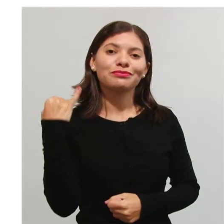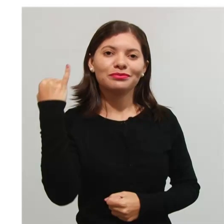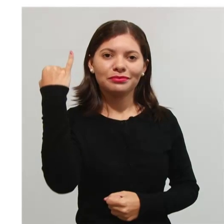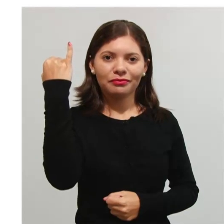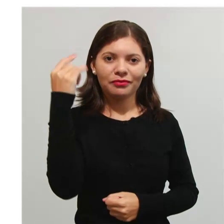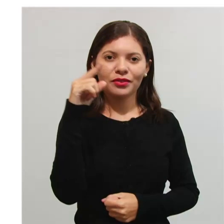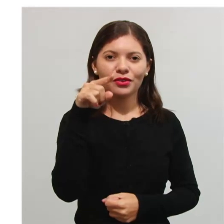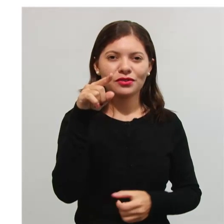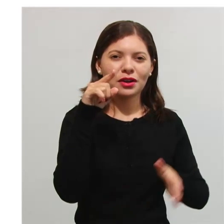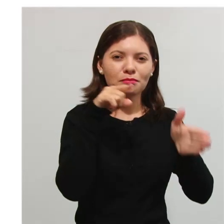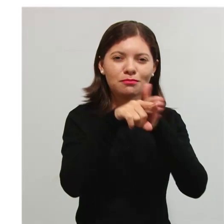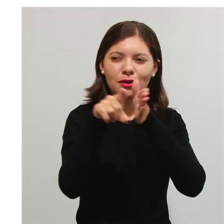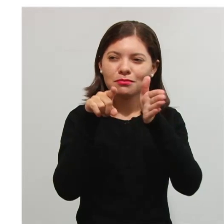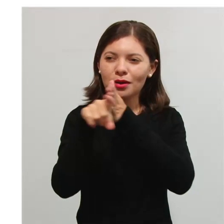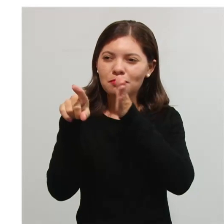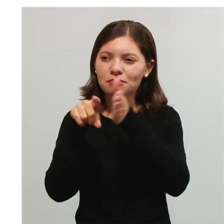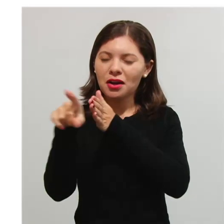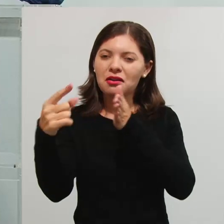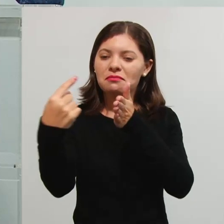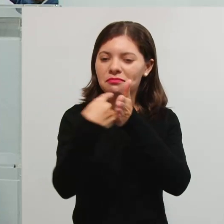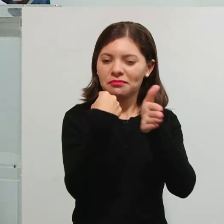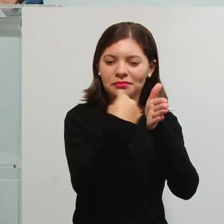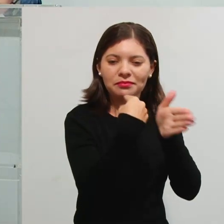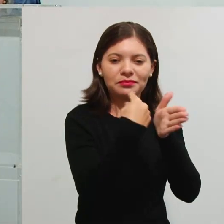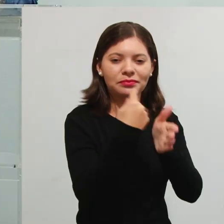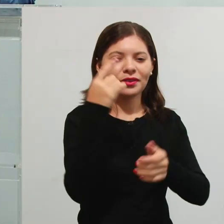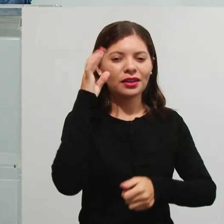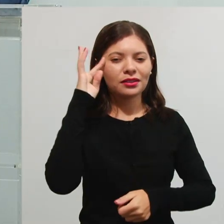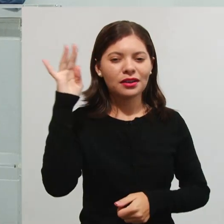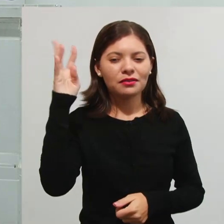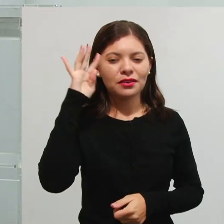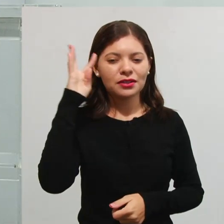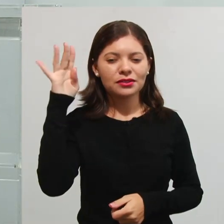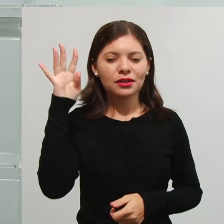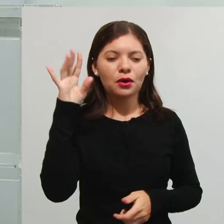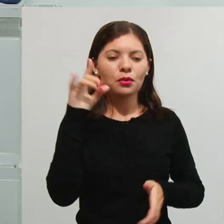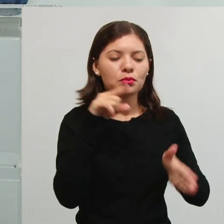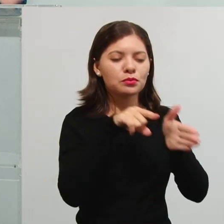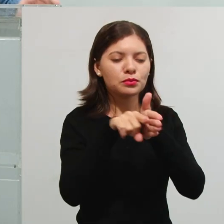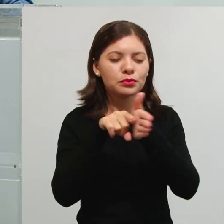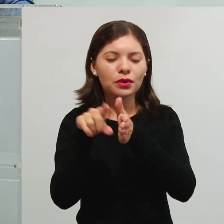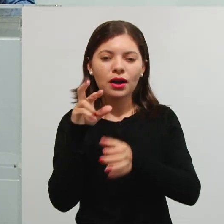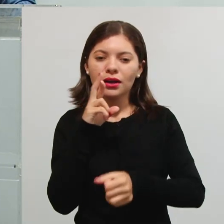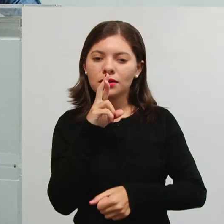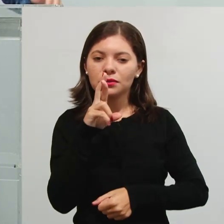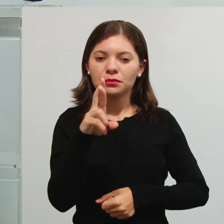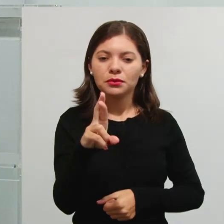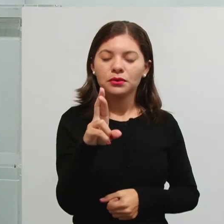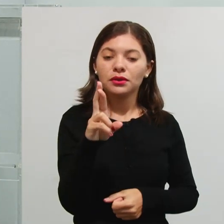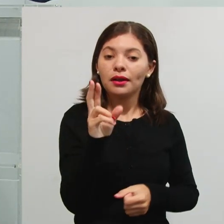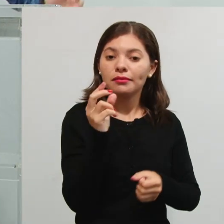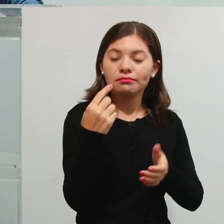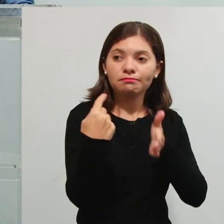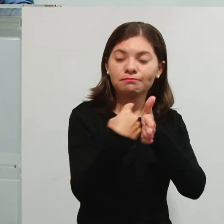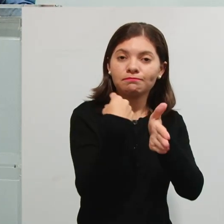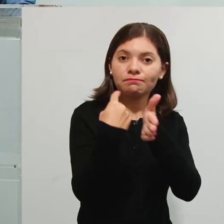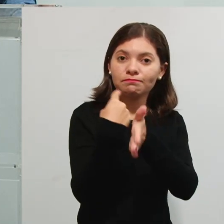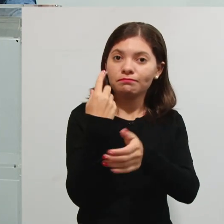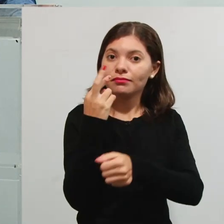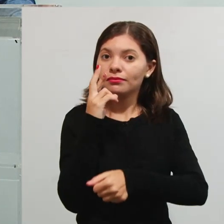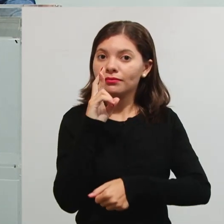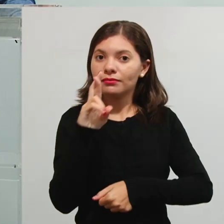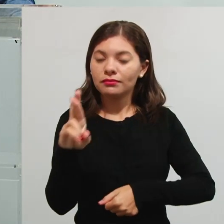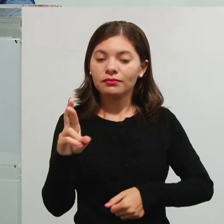importante você fazer esses questionamentos, essas reflexões, buscar responder esses questionamentos antes aí de